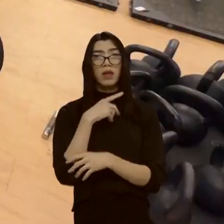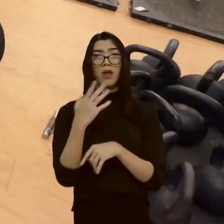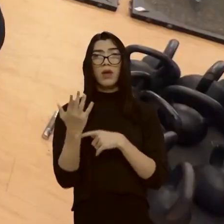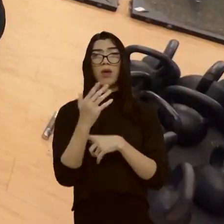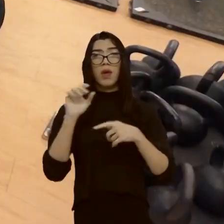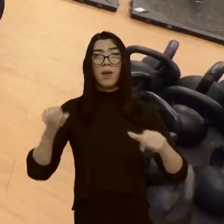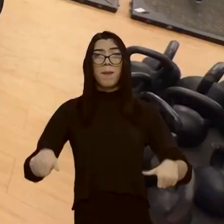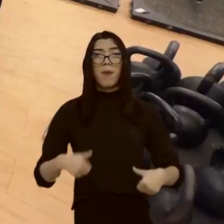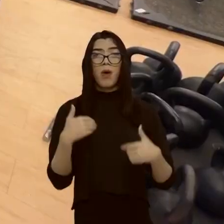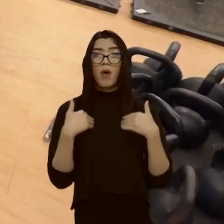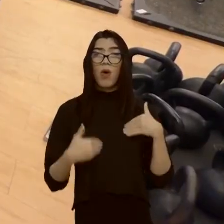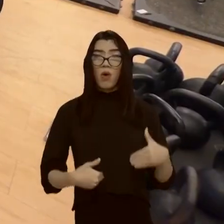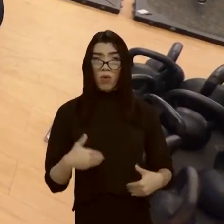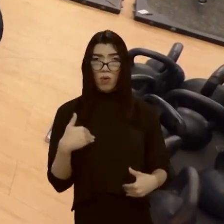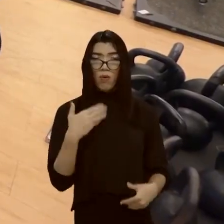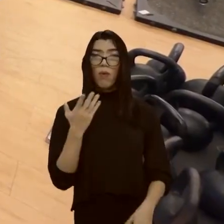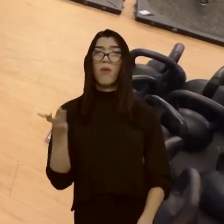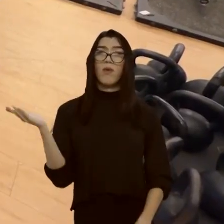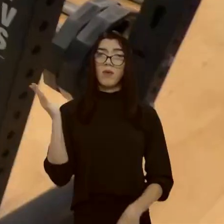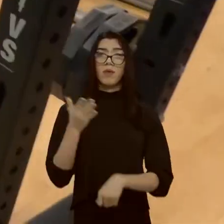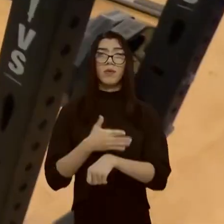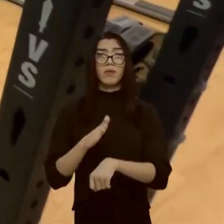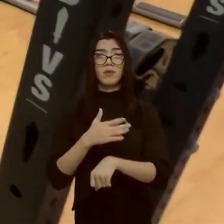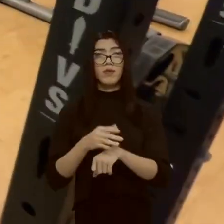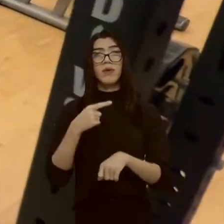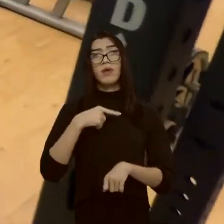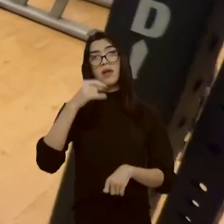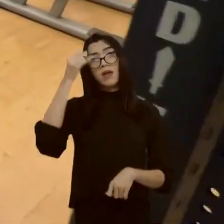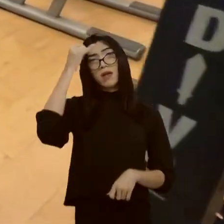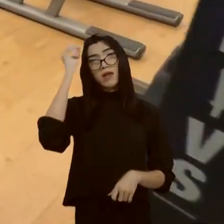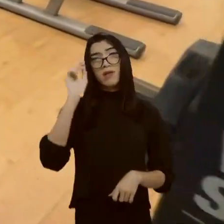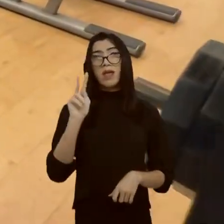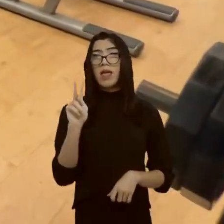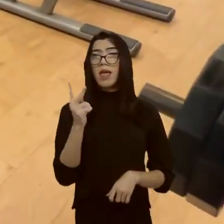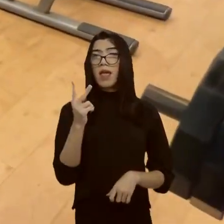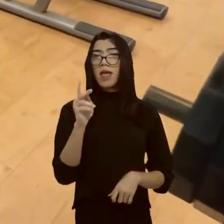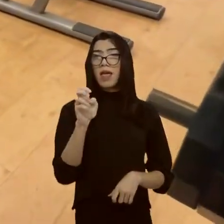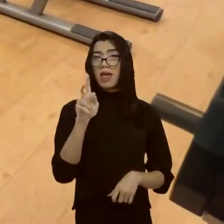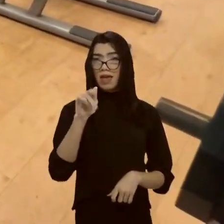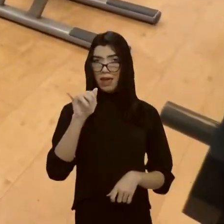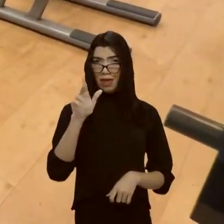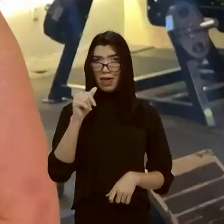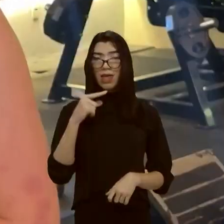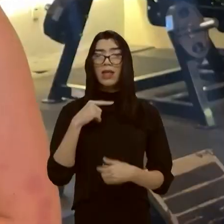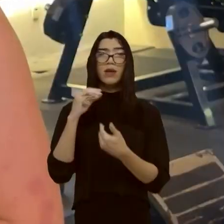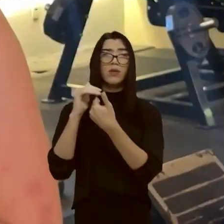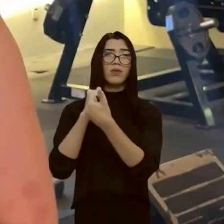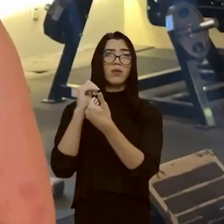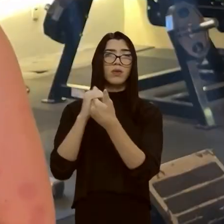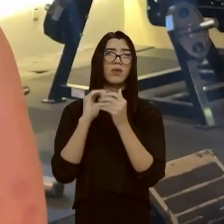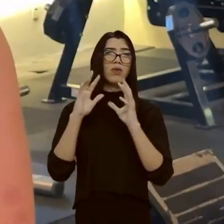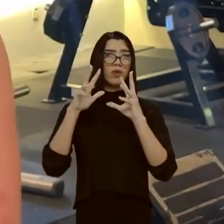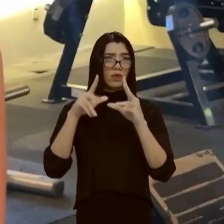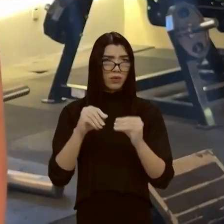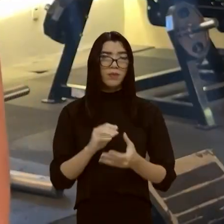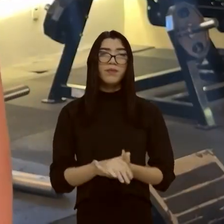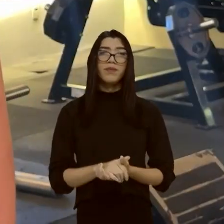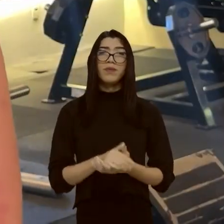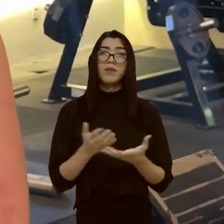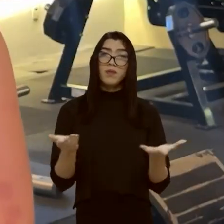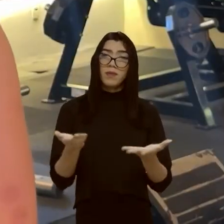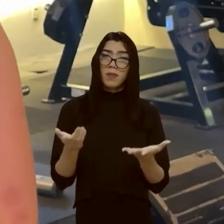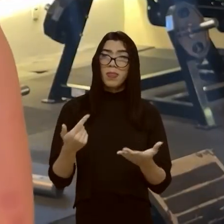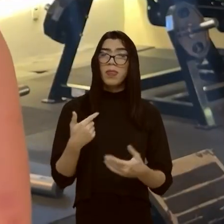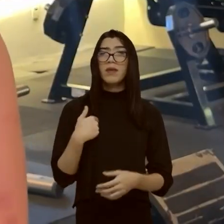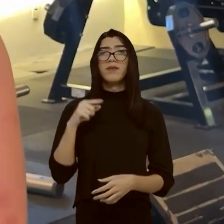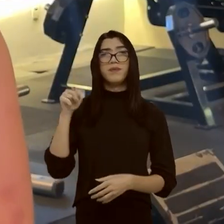Ela aproveita os treinos para prevenir as hérnias, tudo com prudência e orientação. Eu opto em ter um direcionamento melhor